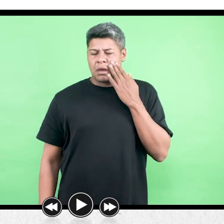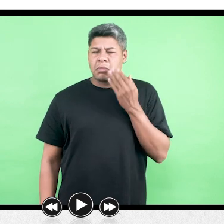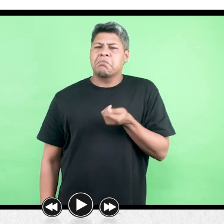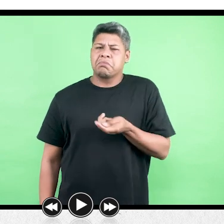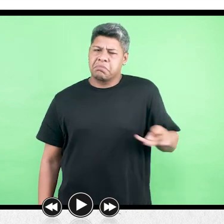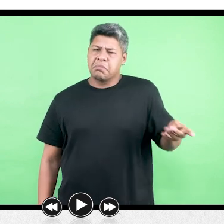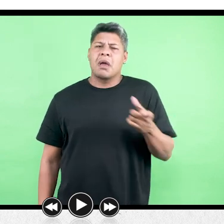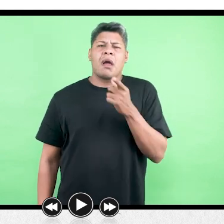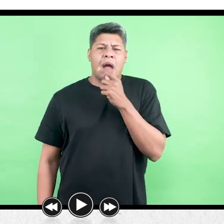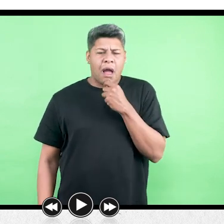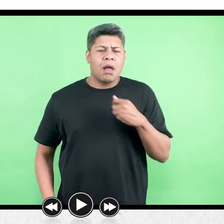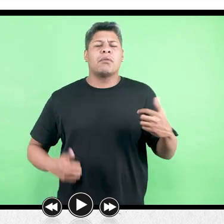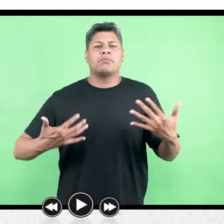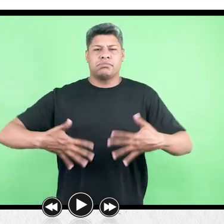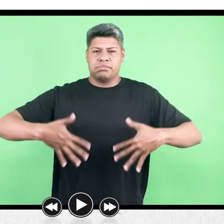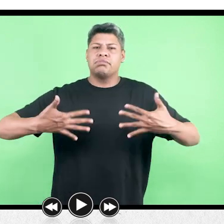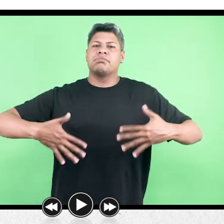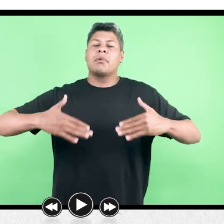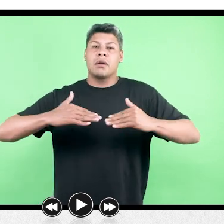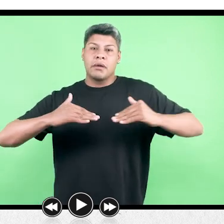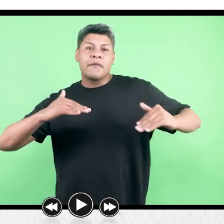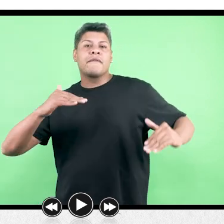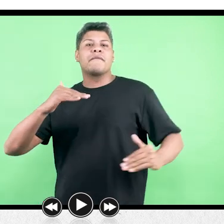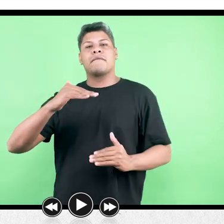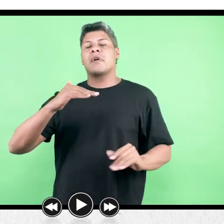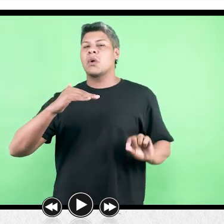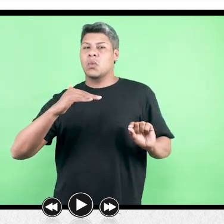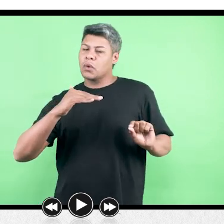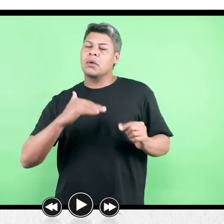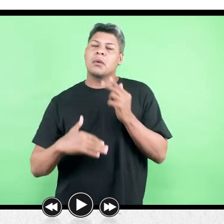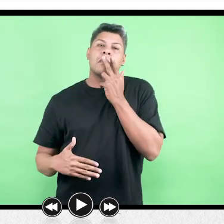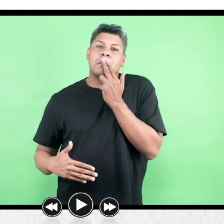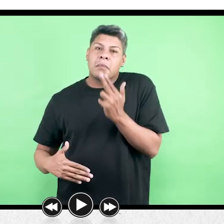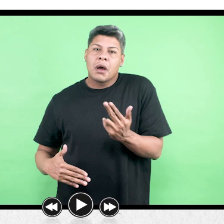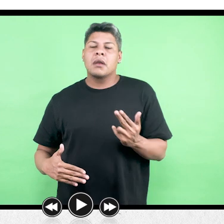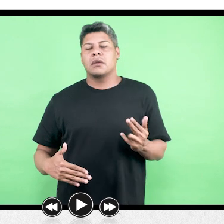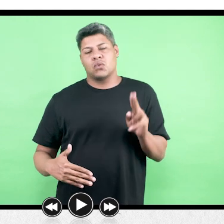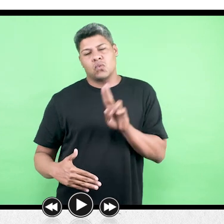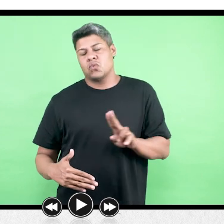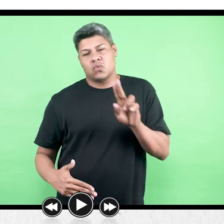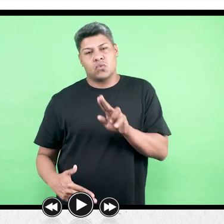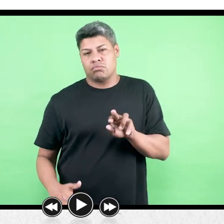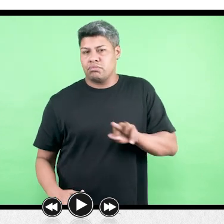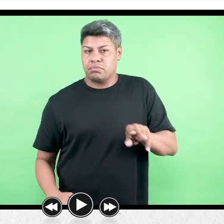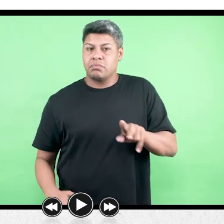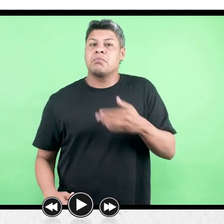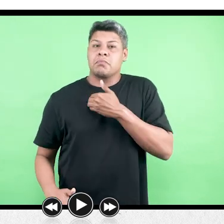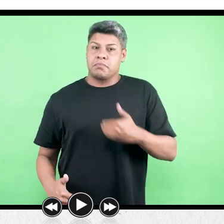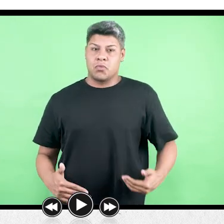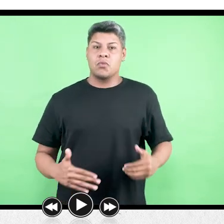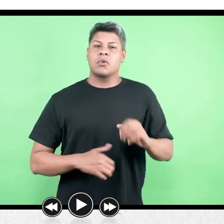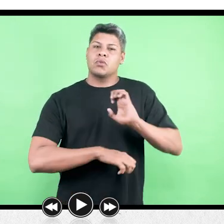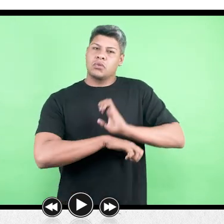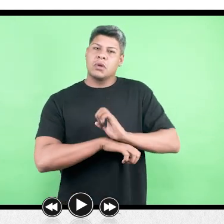água. Iguais a inferiores são considerados os insignificantes. O poder público